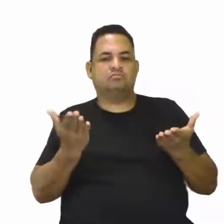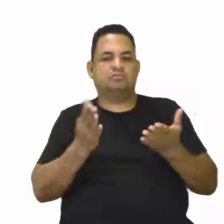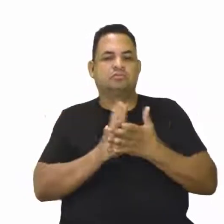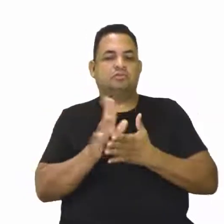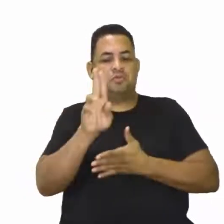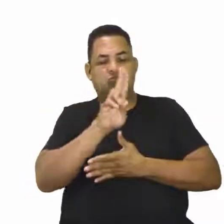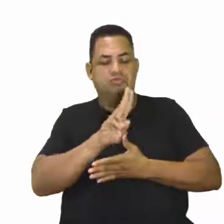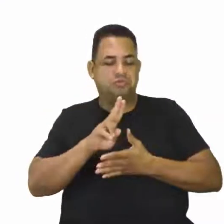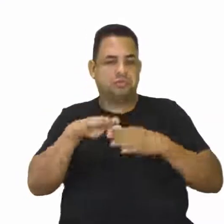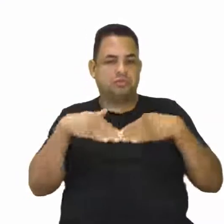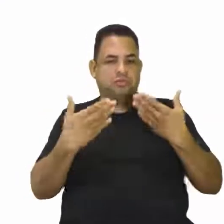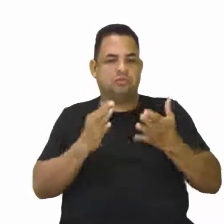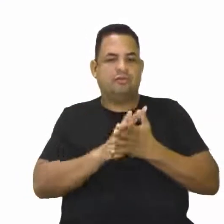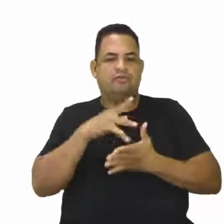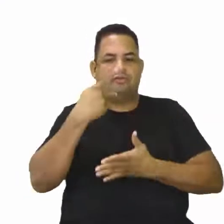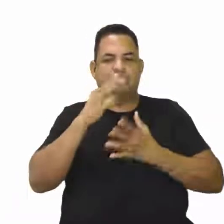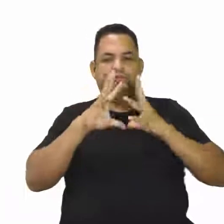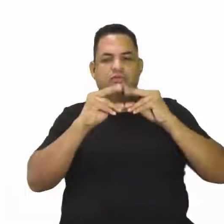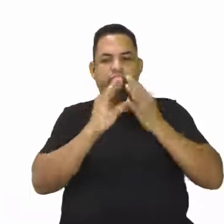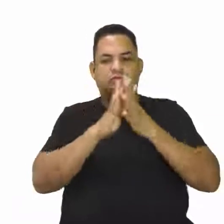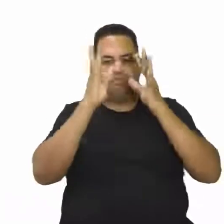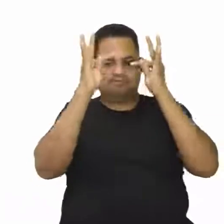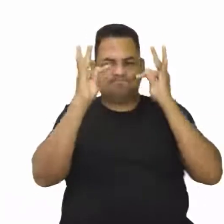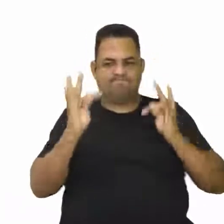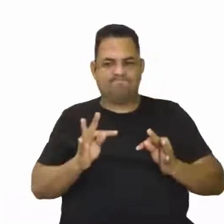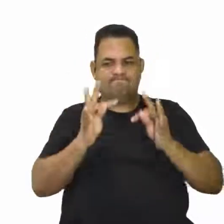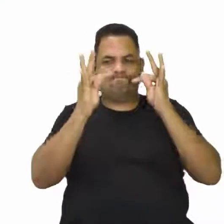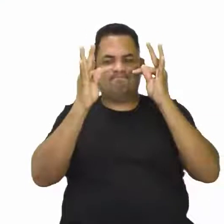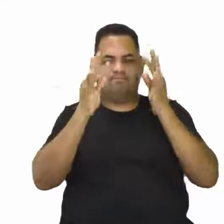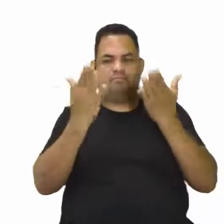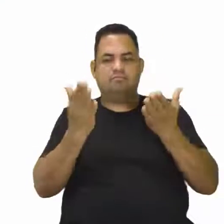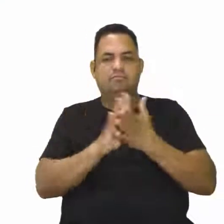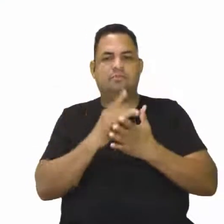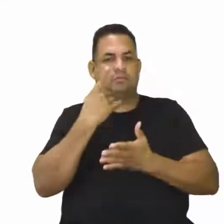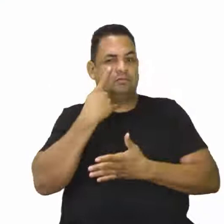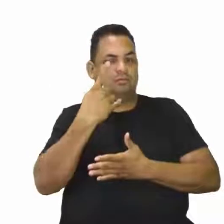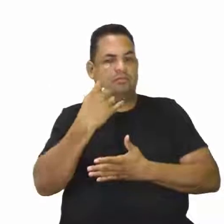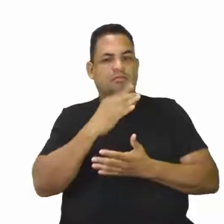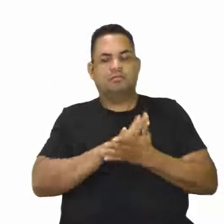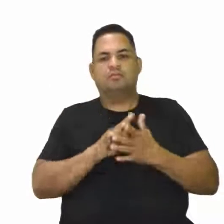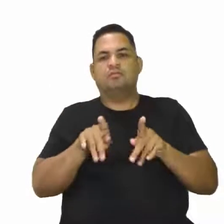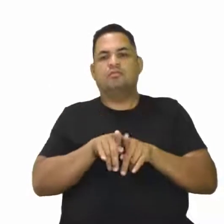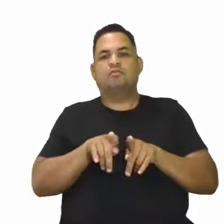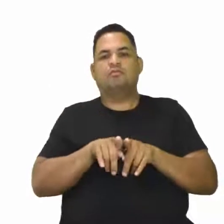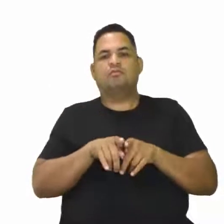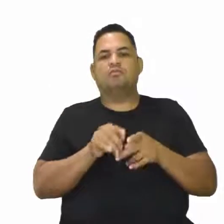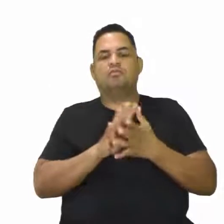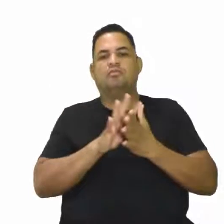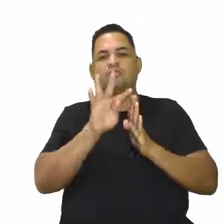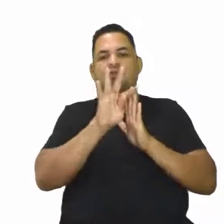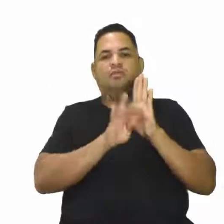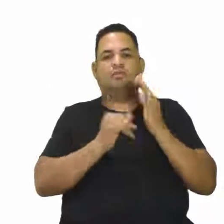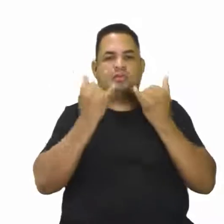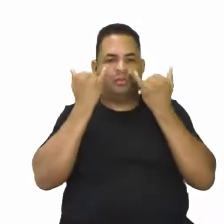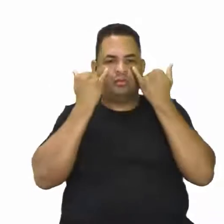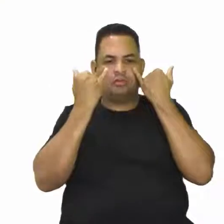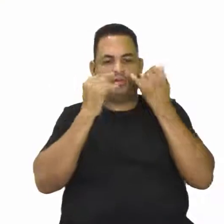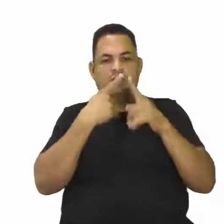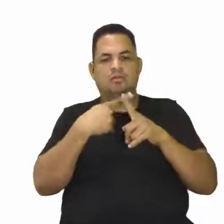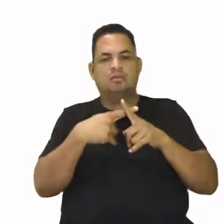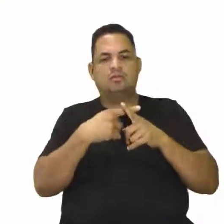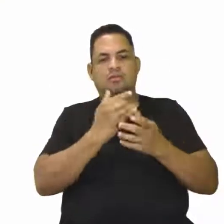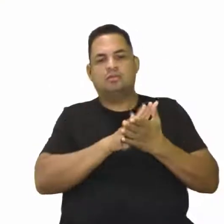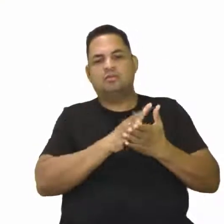é utilizado, fala todas as técnicas. Você pode observar também que é um texto informativo, porque aqui